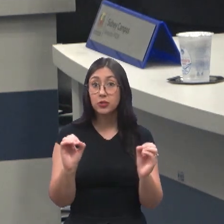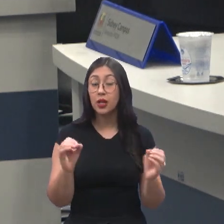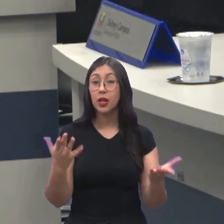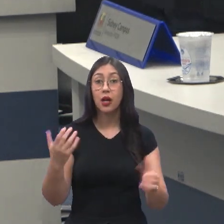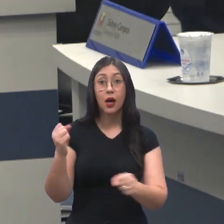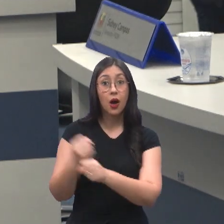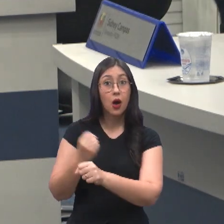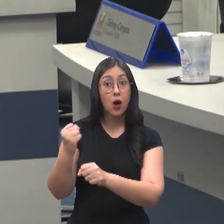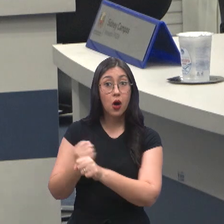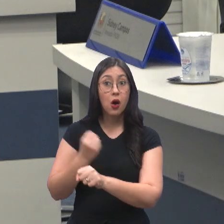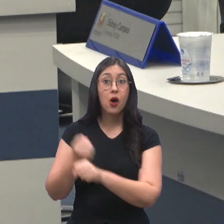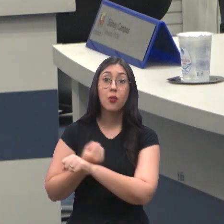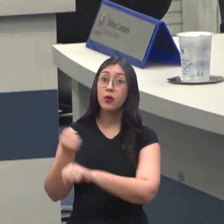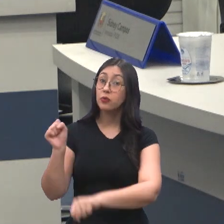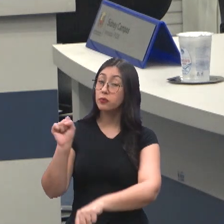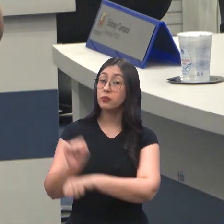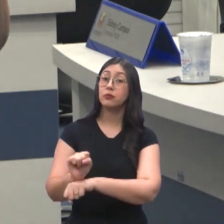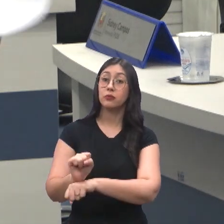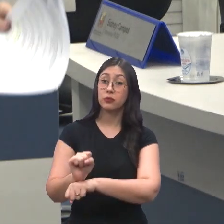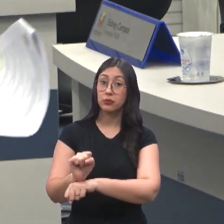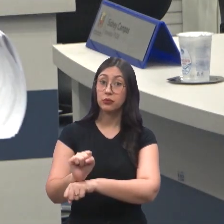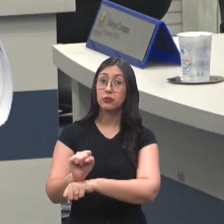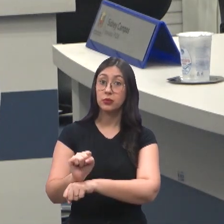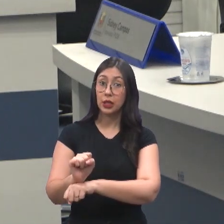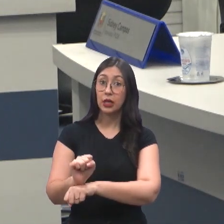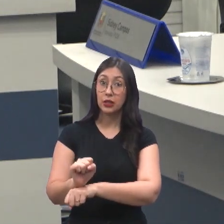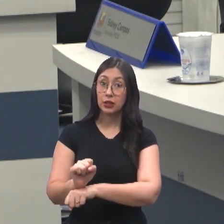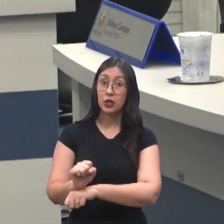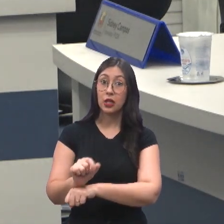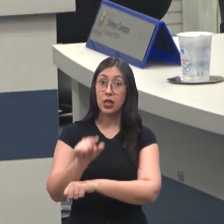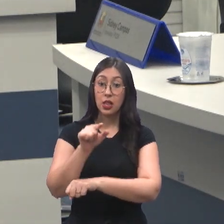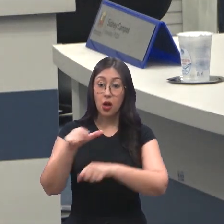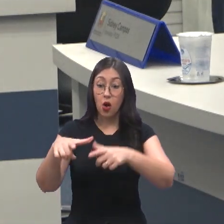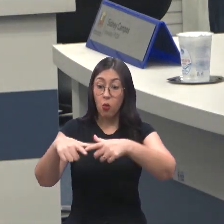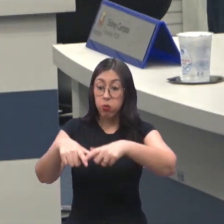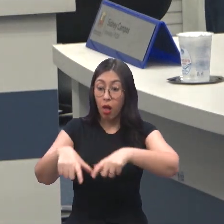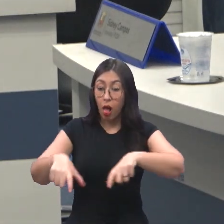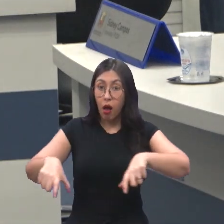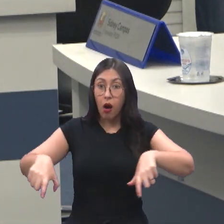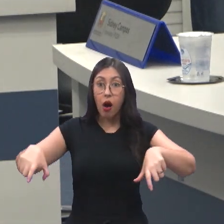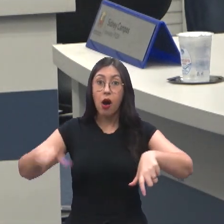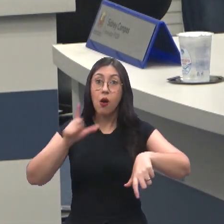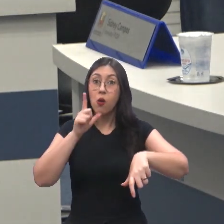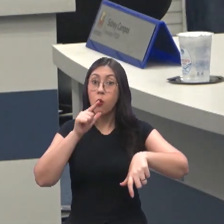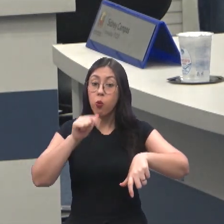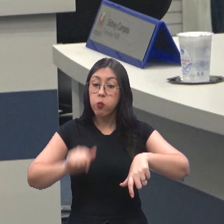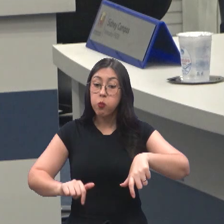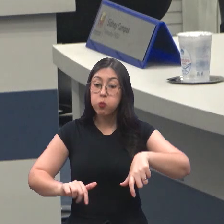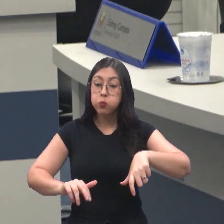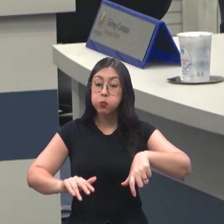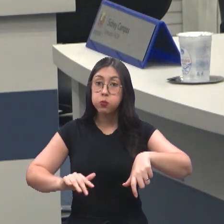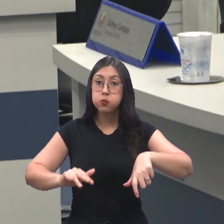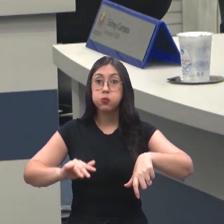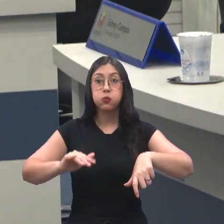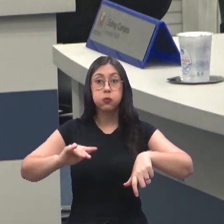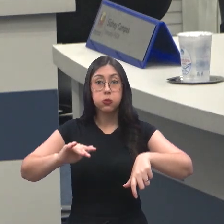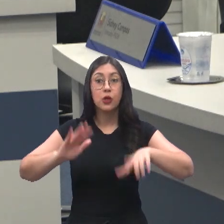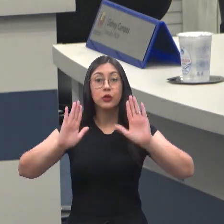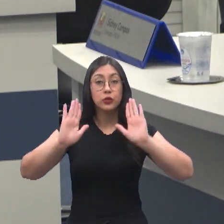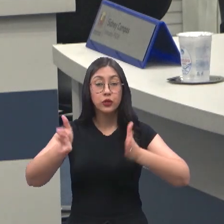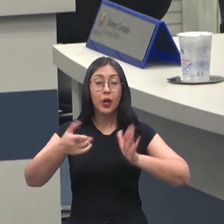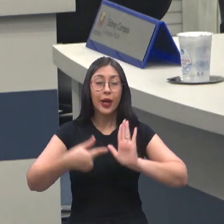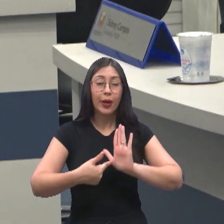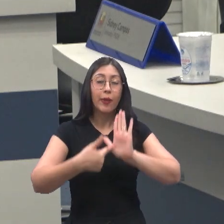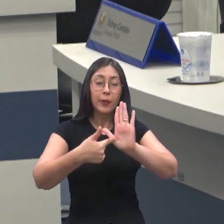parada com vasilhames lá, cheio de água. Eu já mostrei ano passado aqui a foto, e mesmo